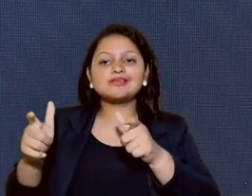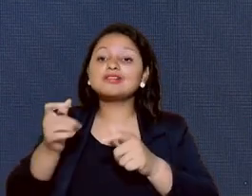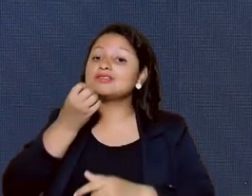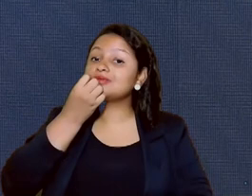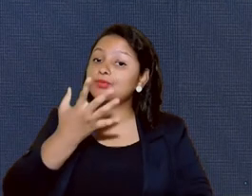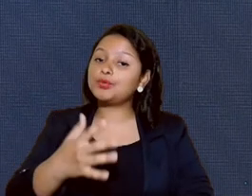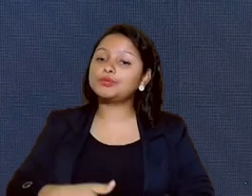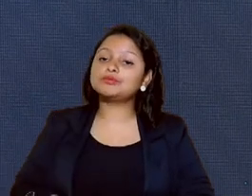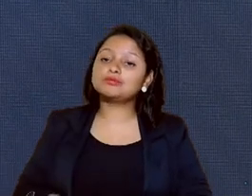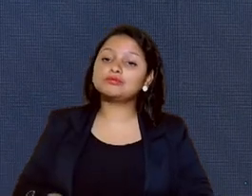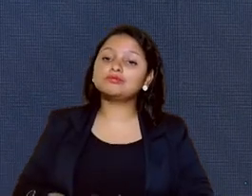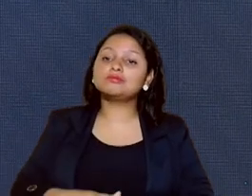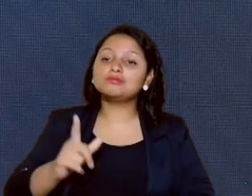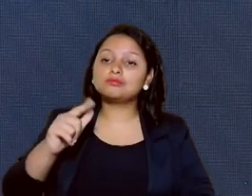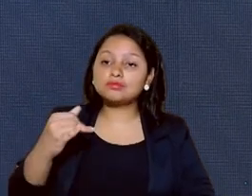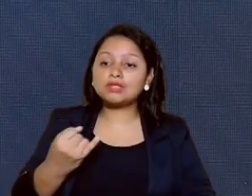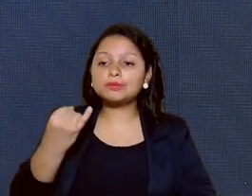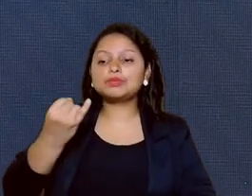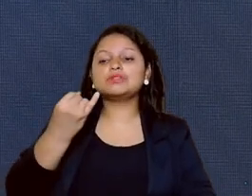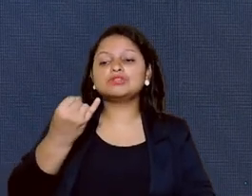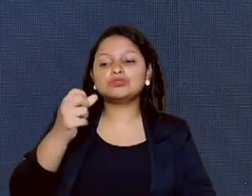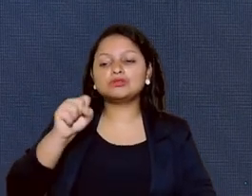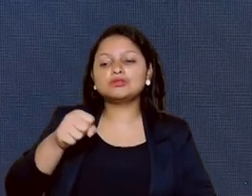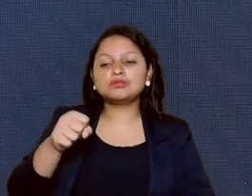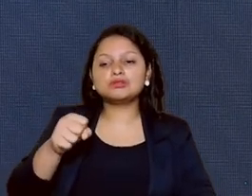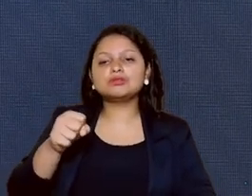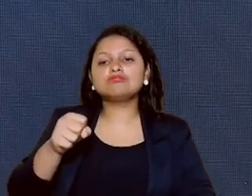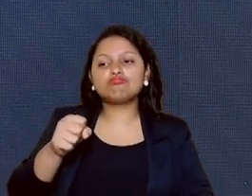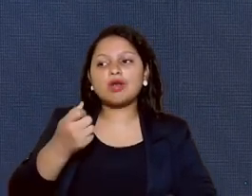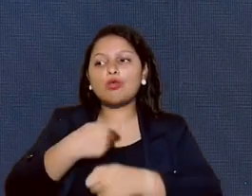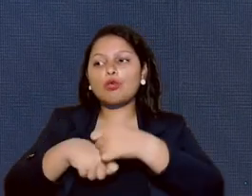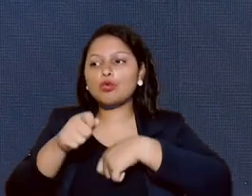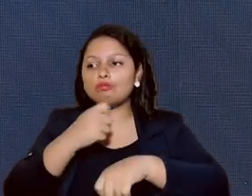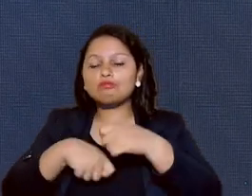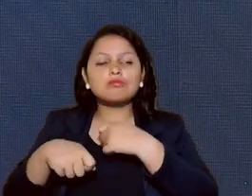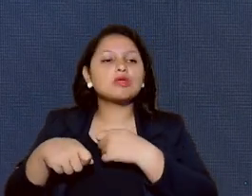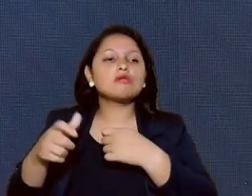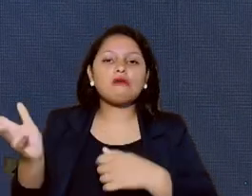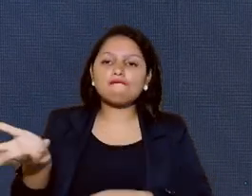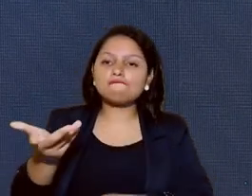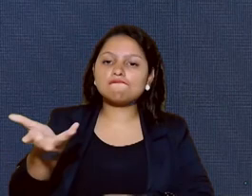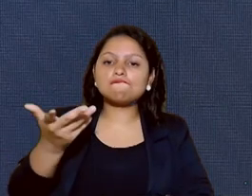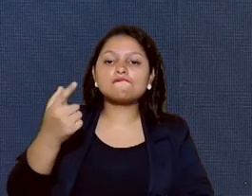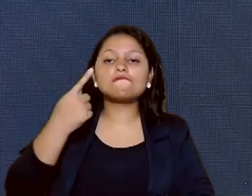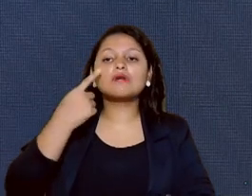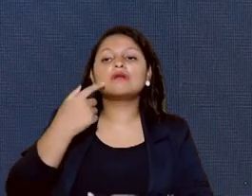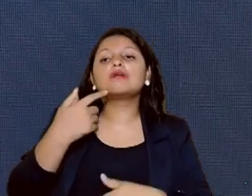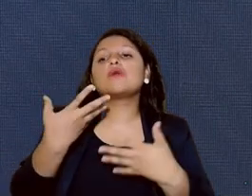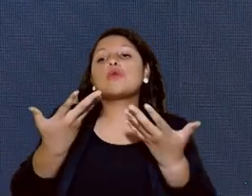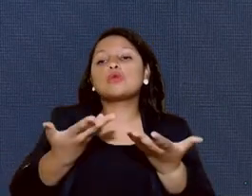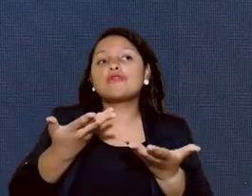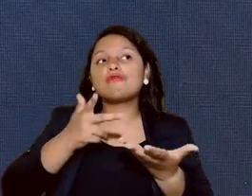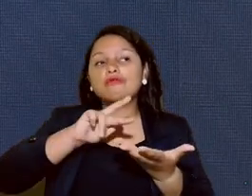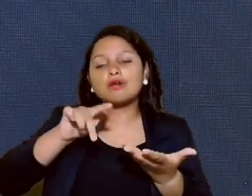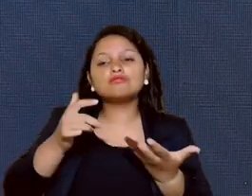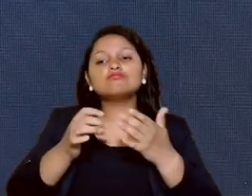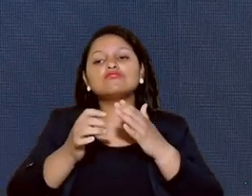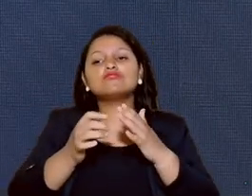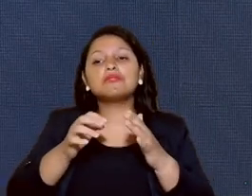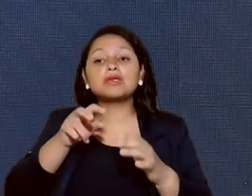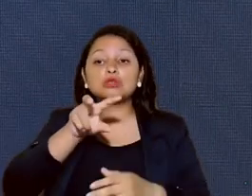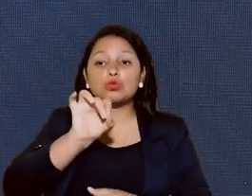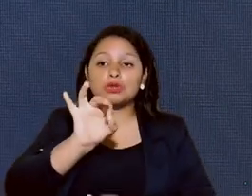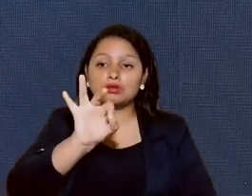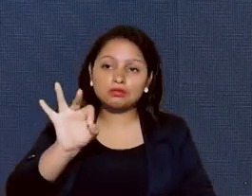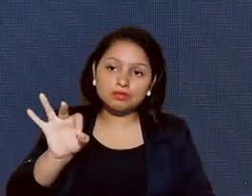super importante é para fazer a economia gerar porque você pega os pequenos Hoje os seus grandes empregadores né mais de 50% de emprego